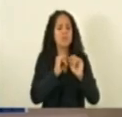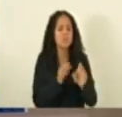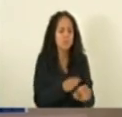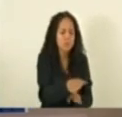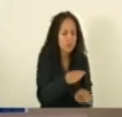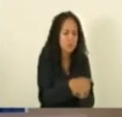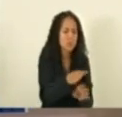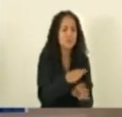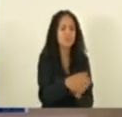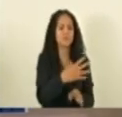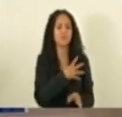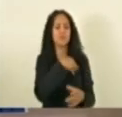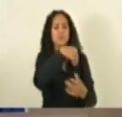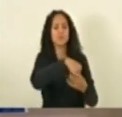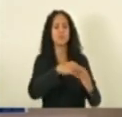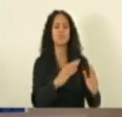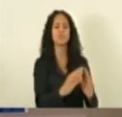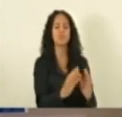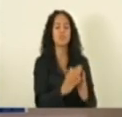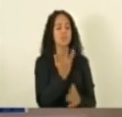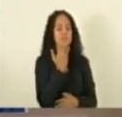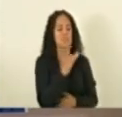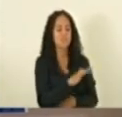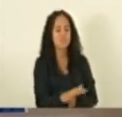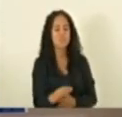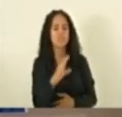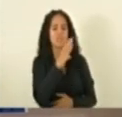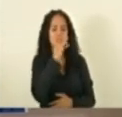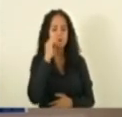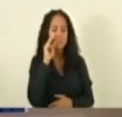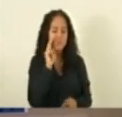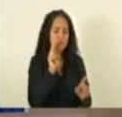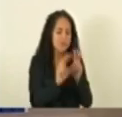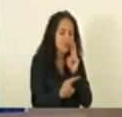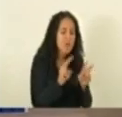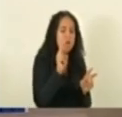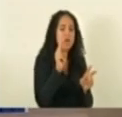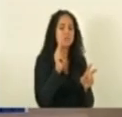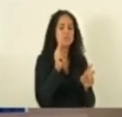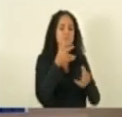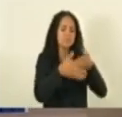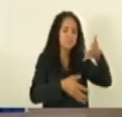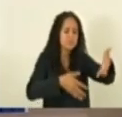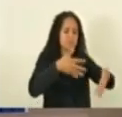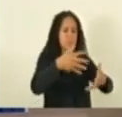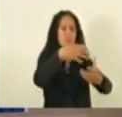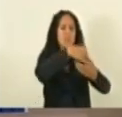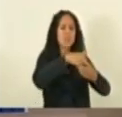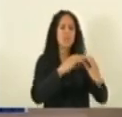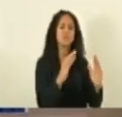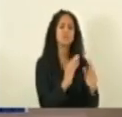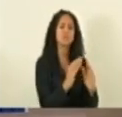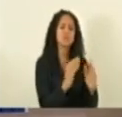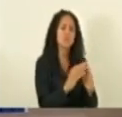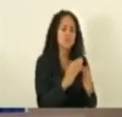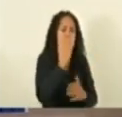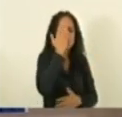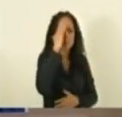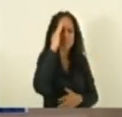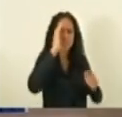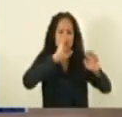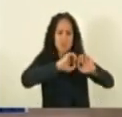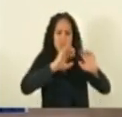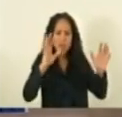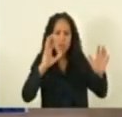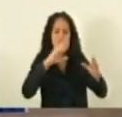seus filhos em casa? O que que essas crianças, esses adolescentes estão vendo e ouvindo, e como estão interpretando